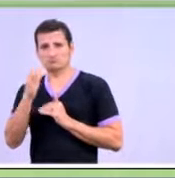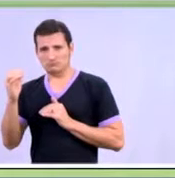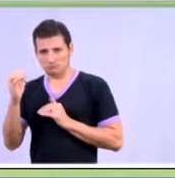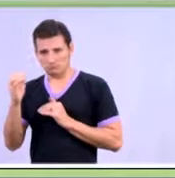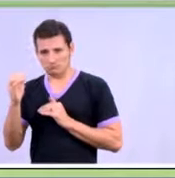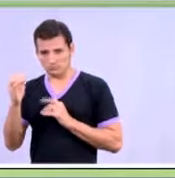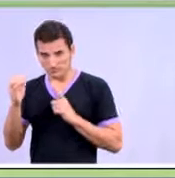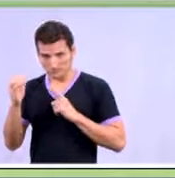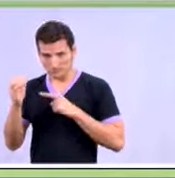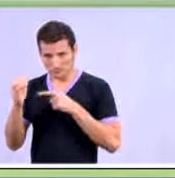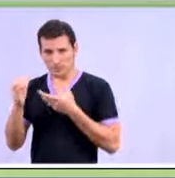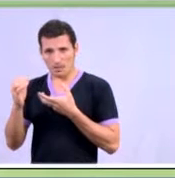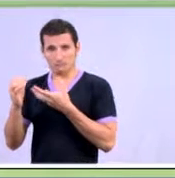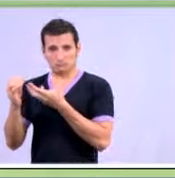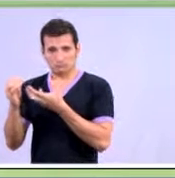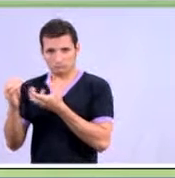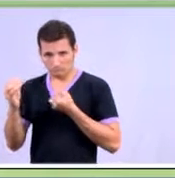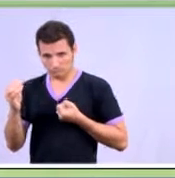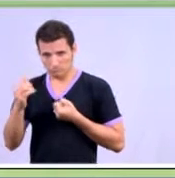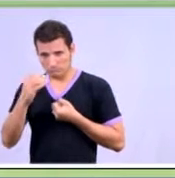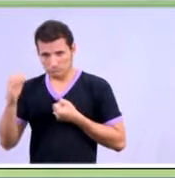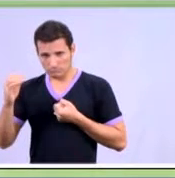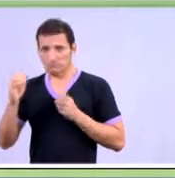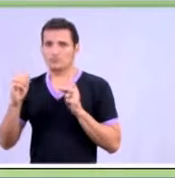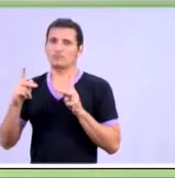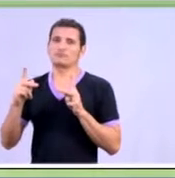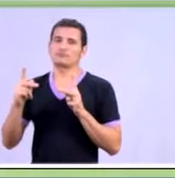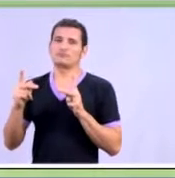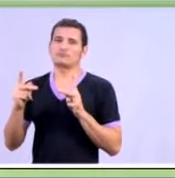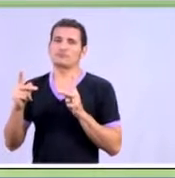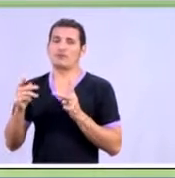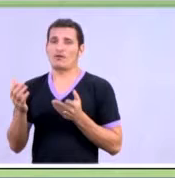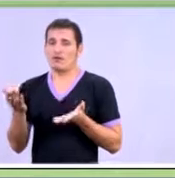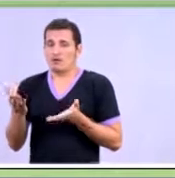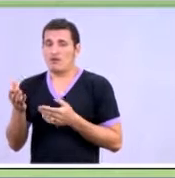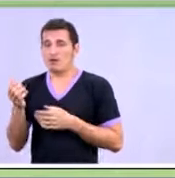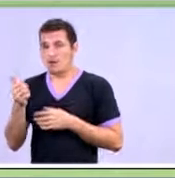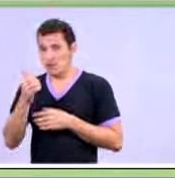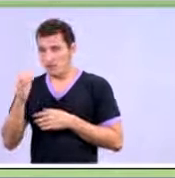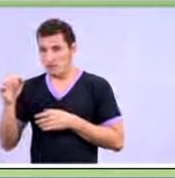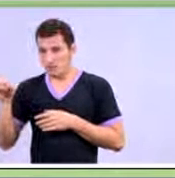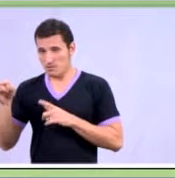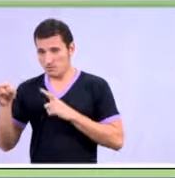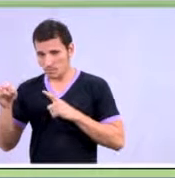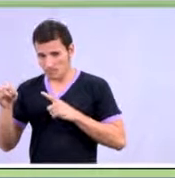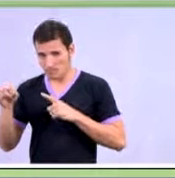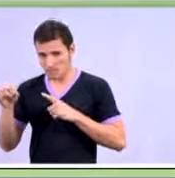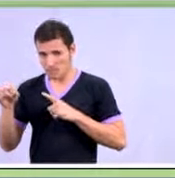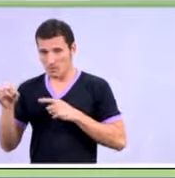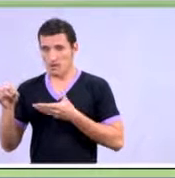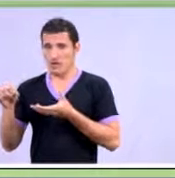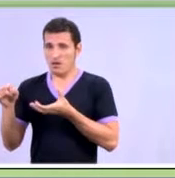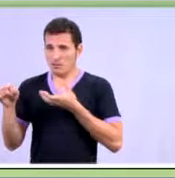100, ok. Agora, se eu tenho um saldo de 100 e eu quero sacar